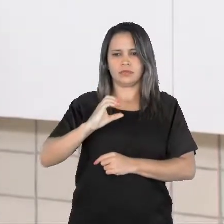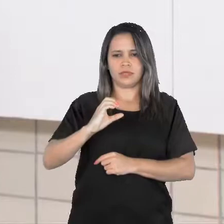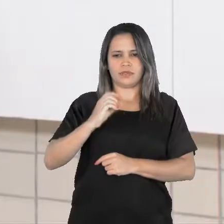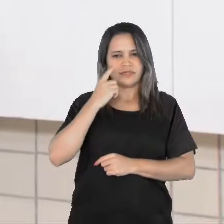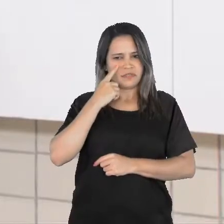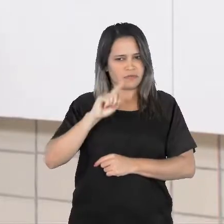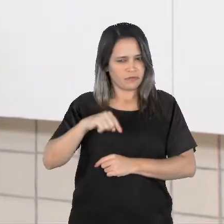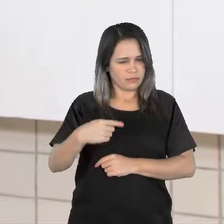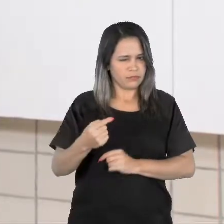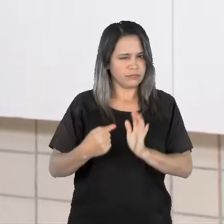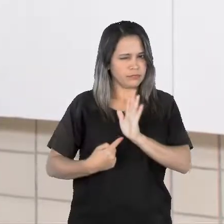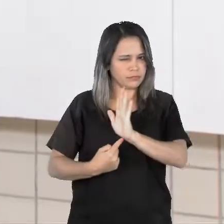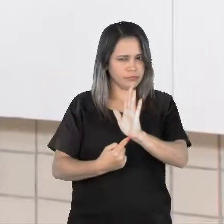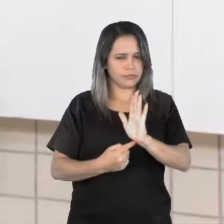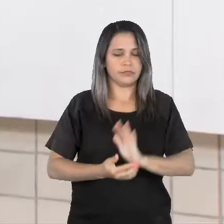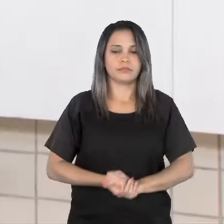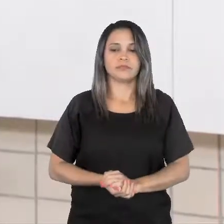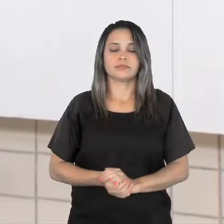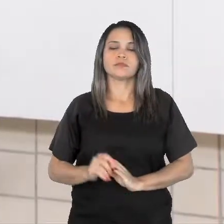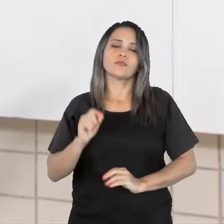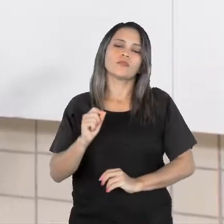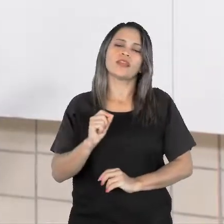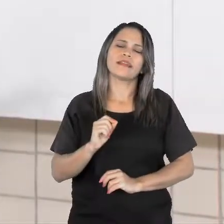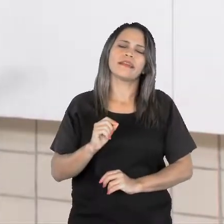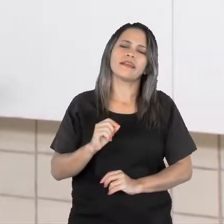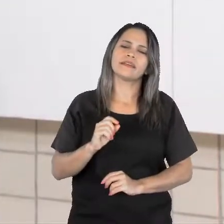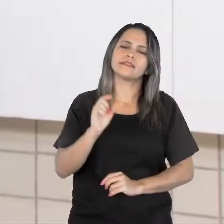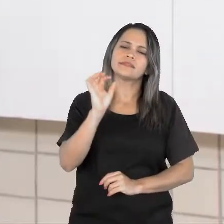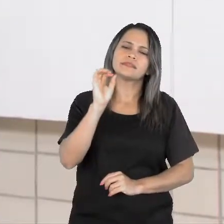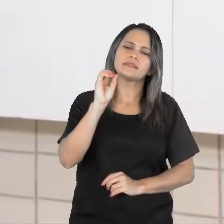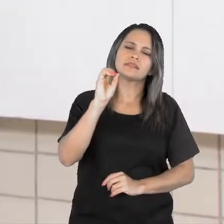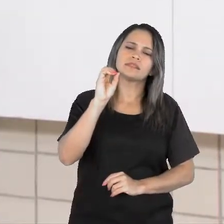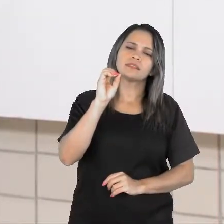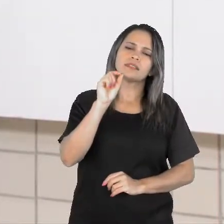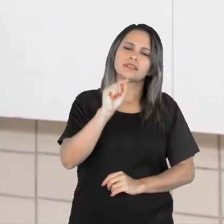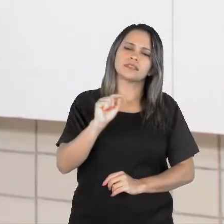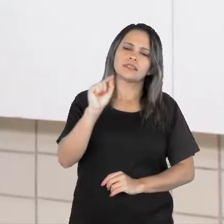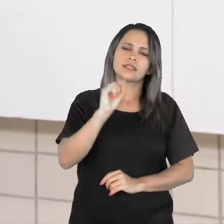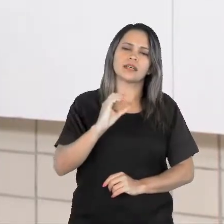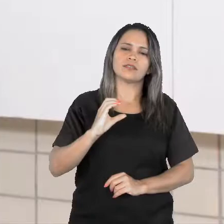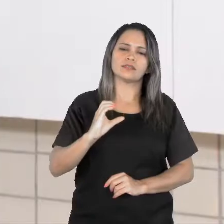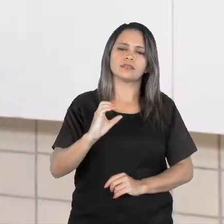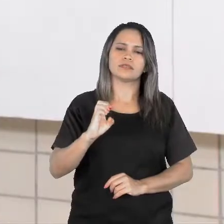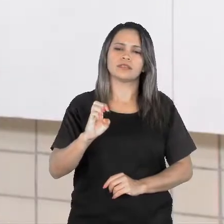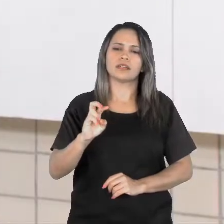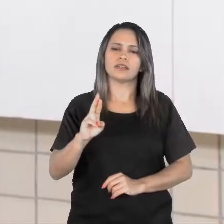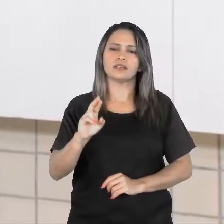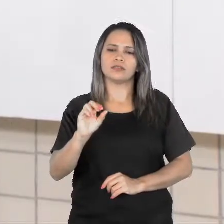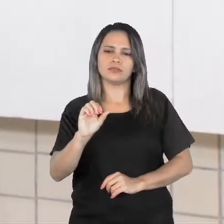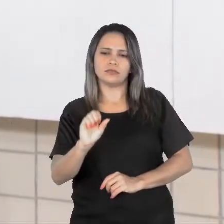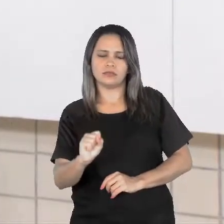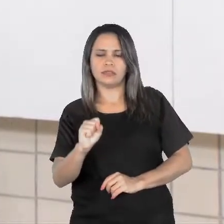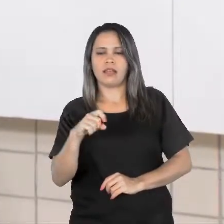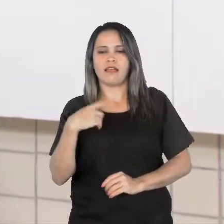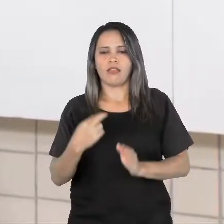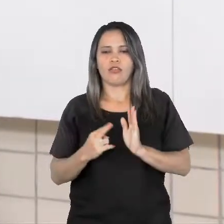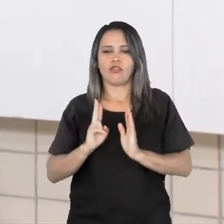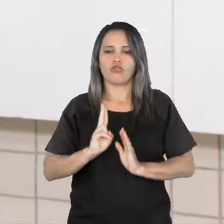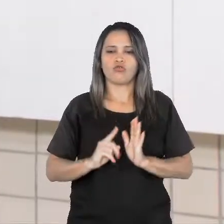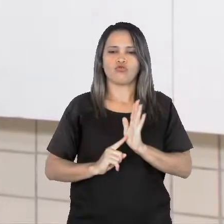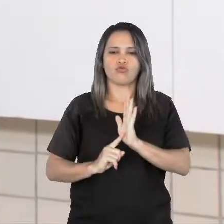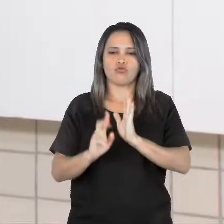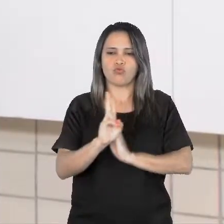agorinha. E o que é esse grau Celsius? Por que esse nome Celsius? Esse nome foi dado em homenagem a